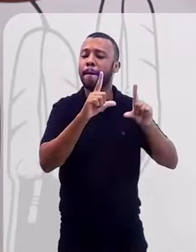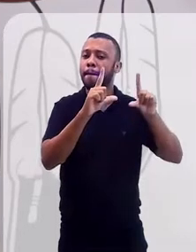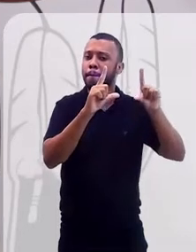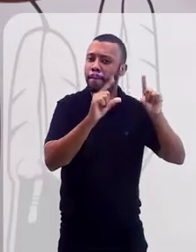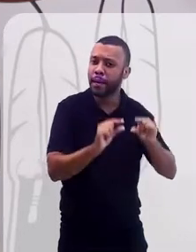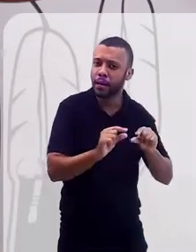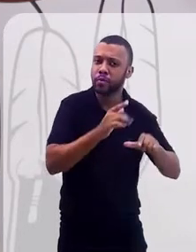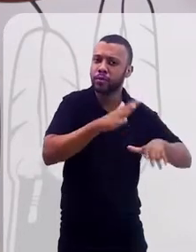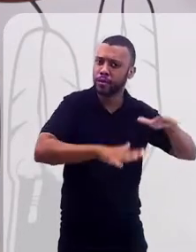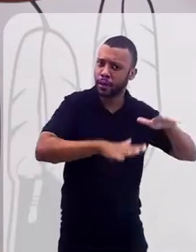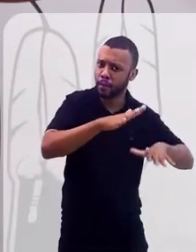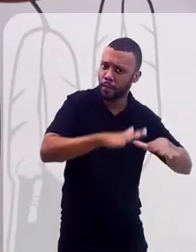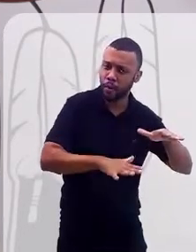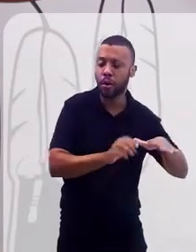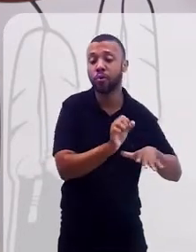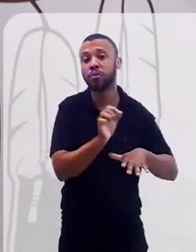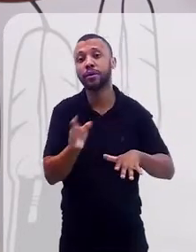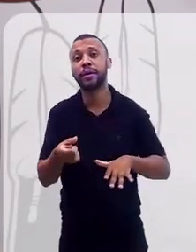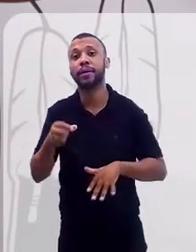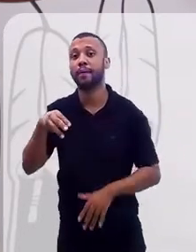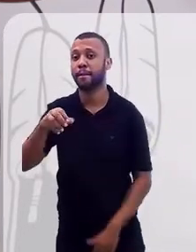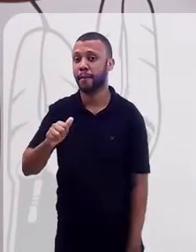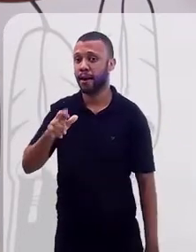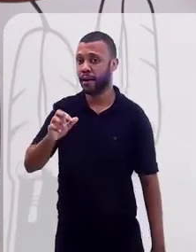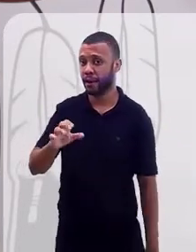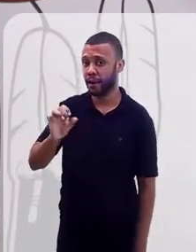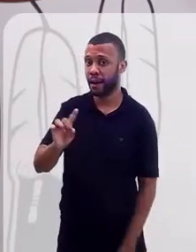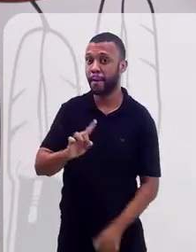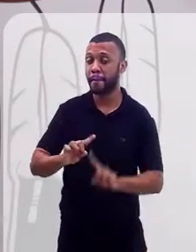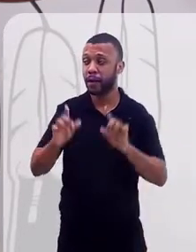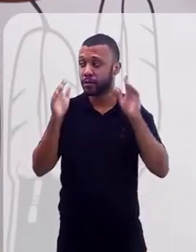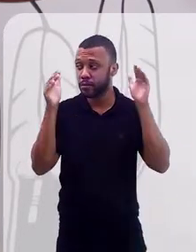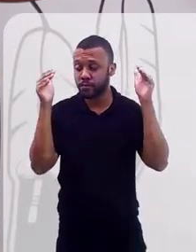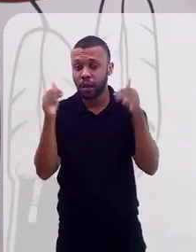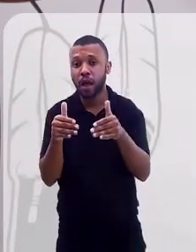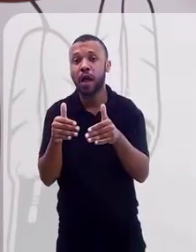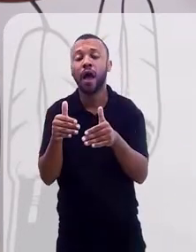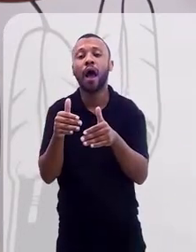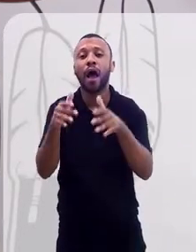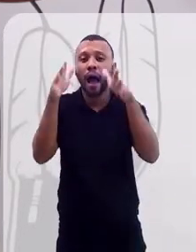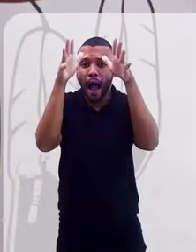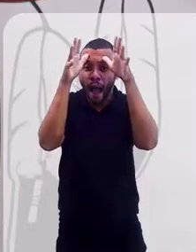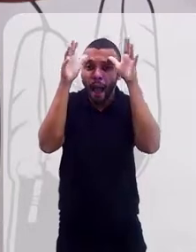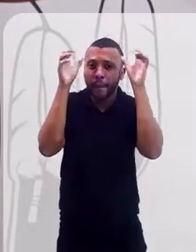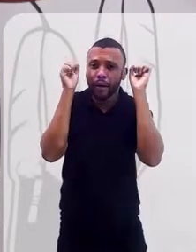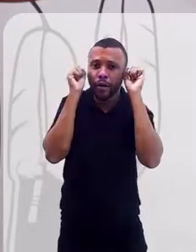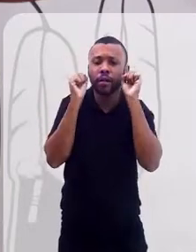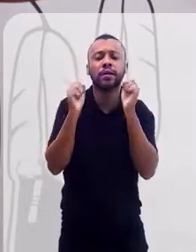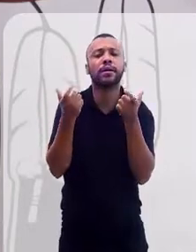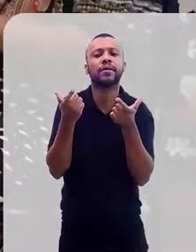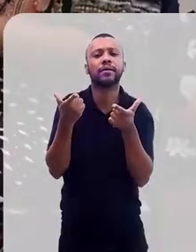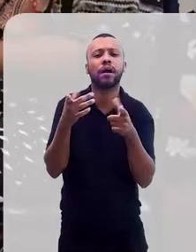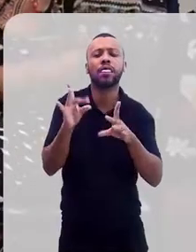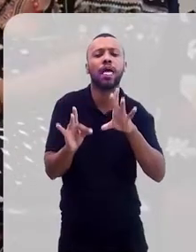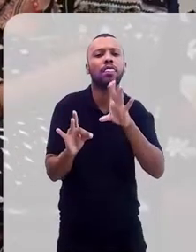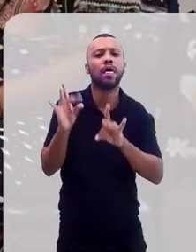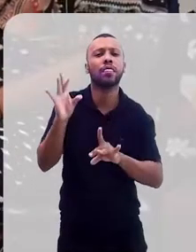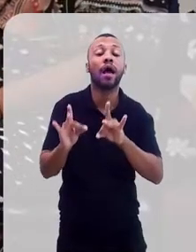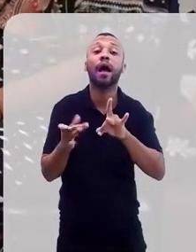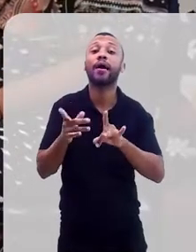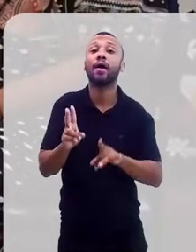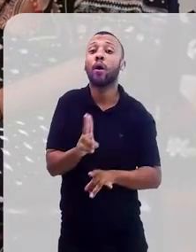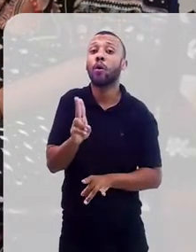tem mais maracá. No Brasil todo, né? Mas estou falando especificamente da Amazônia, que é tão úmida, né? Então, eu